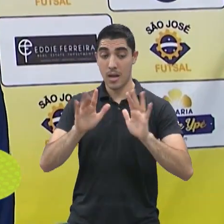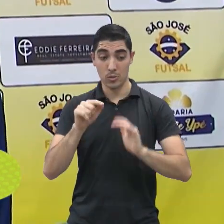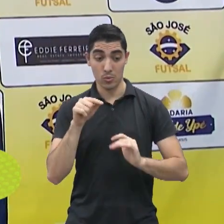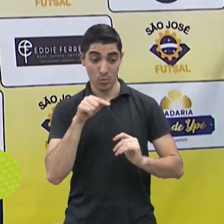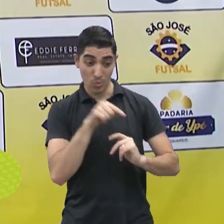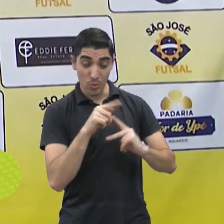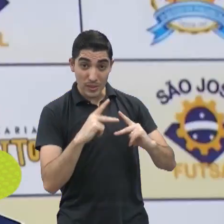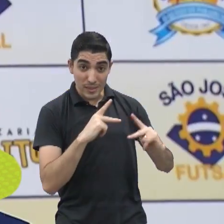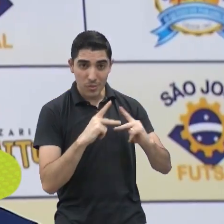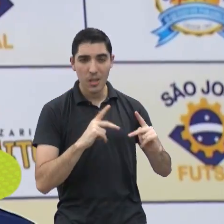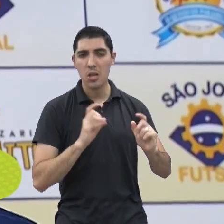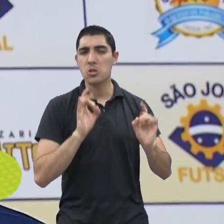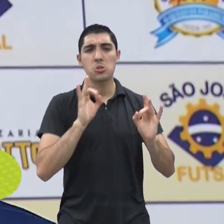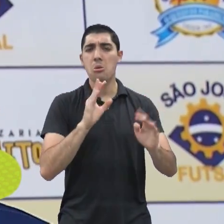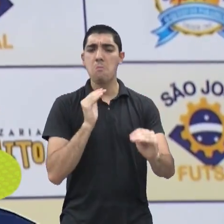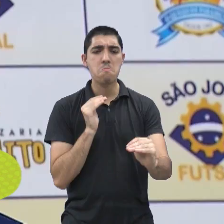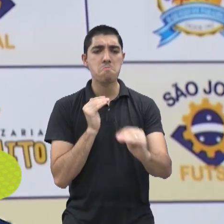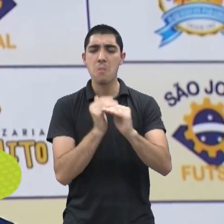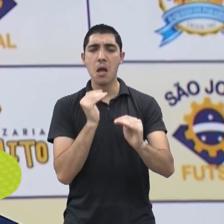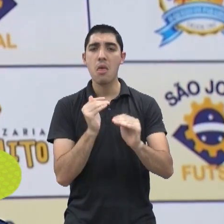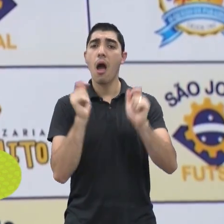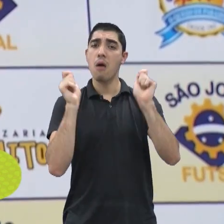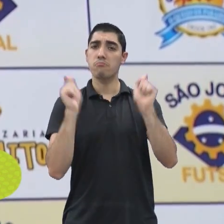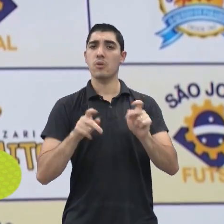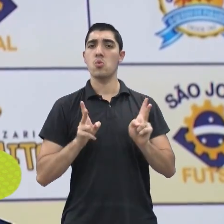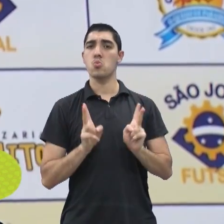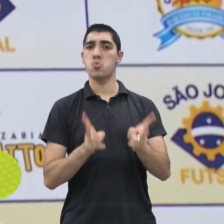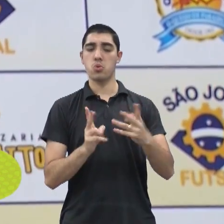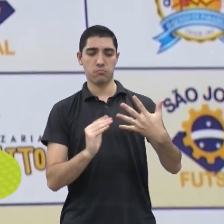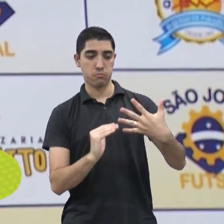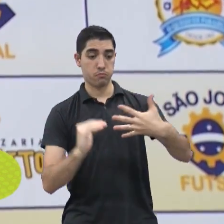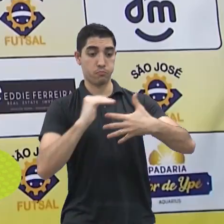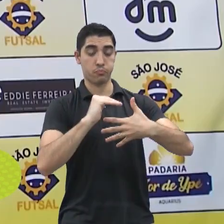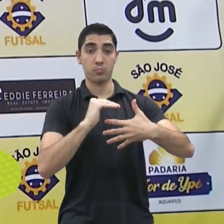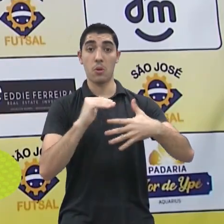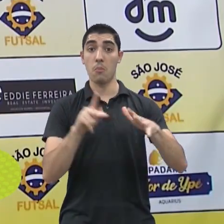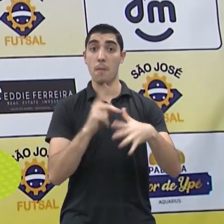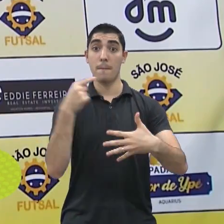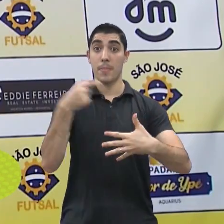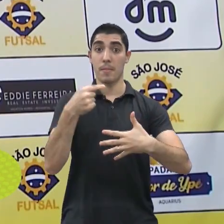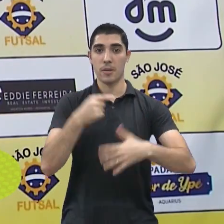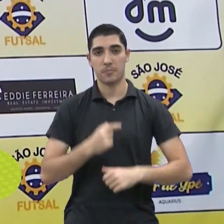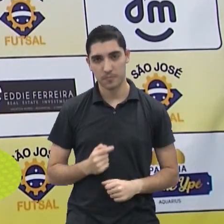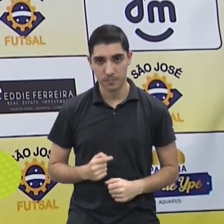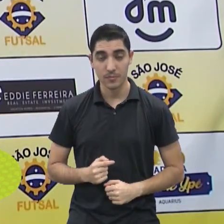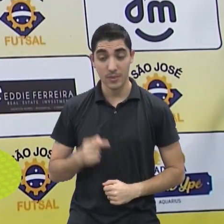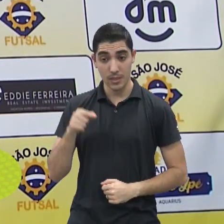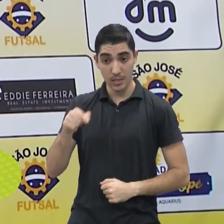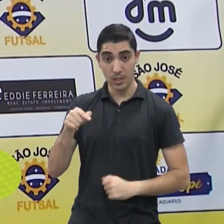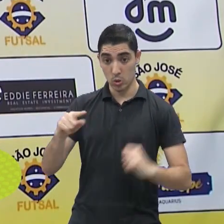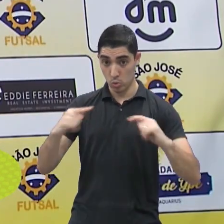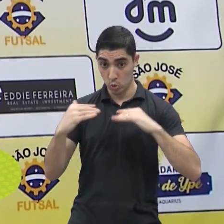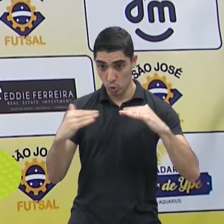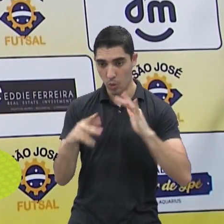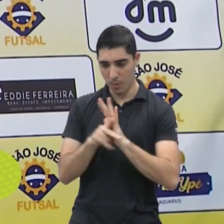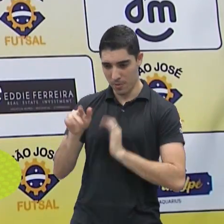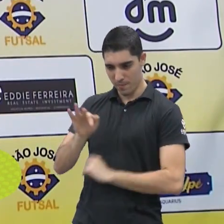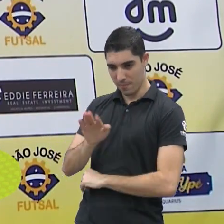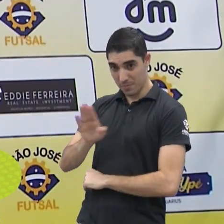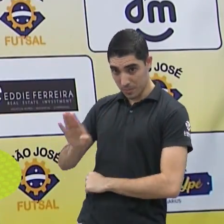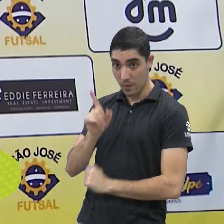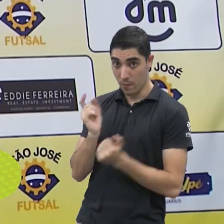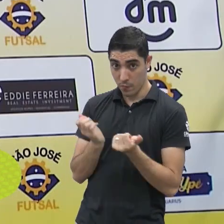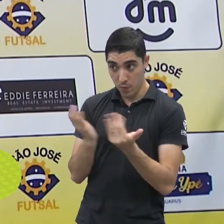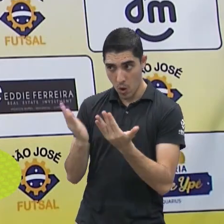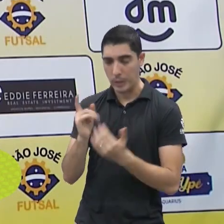precisa apenas de um empate para garantir a primeira colocação do Grupo E. O jogo contra o Marreco é muito importante lá em Beltrão, muito importante para nós, vai